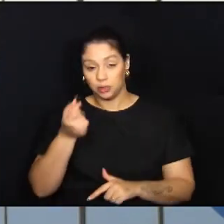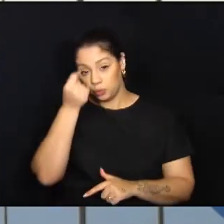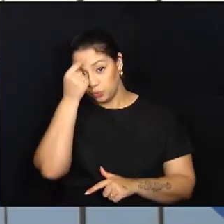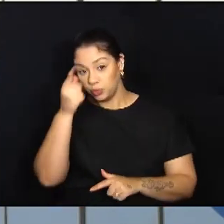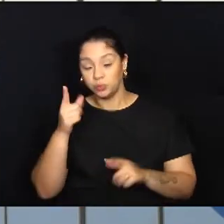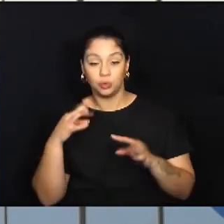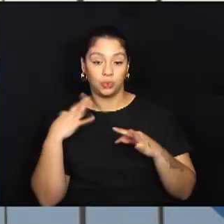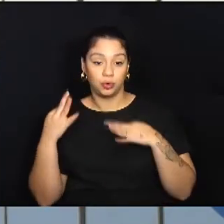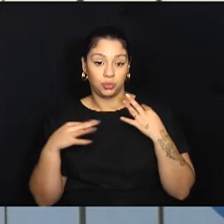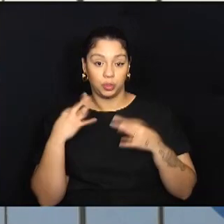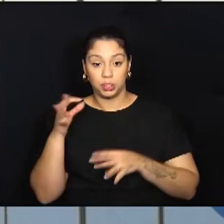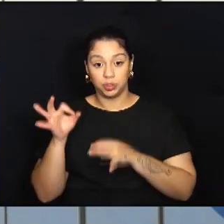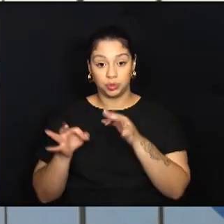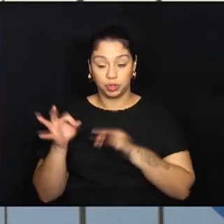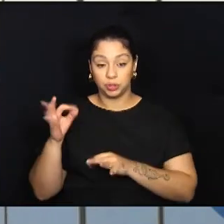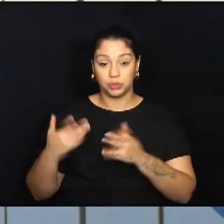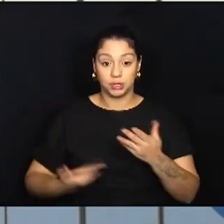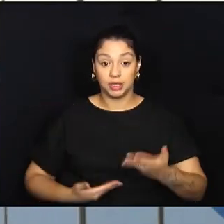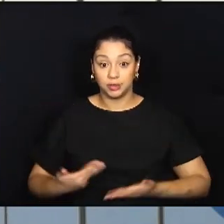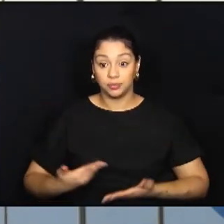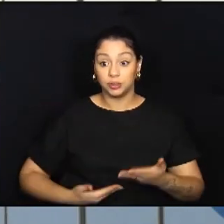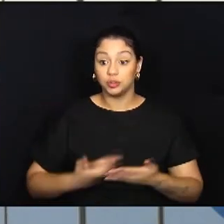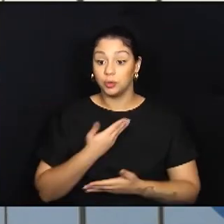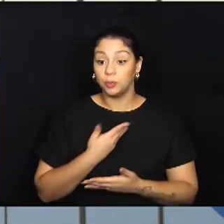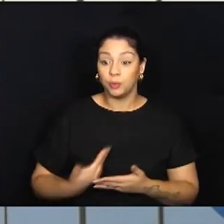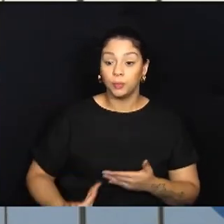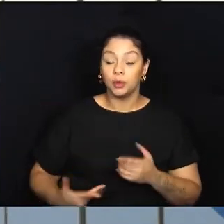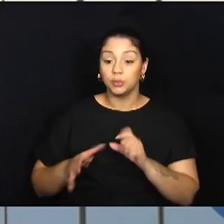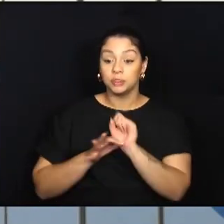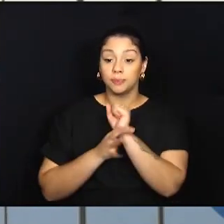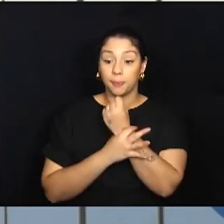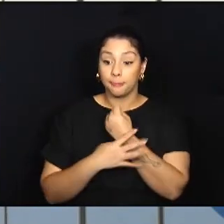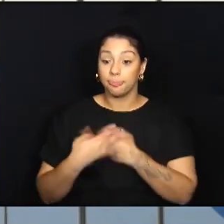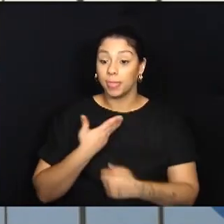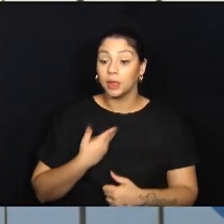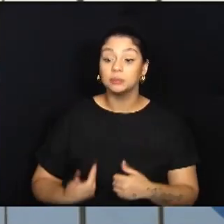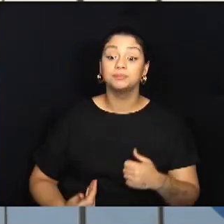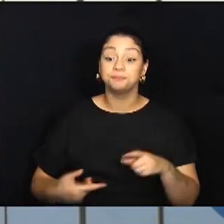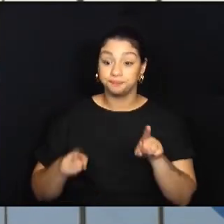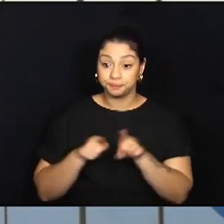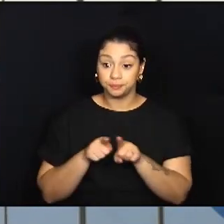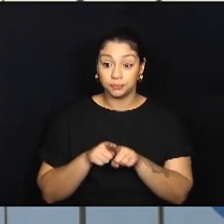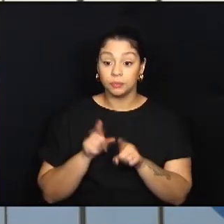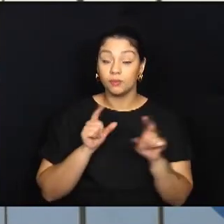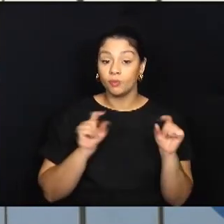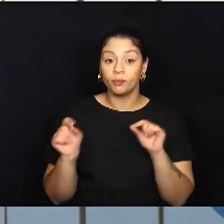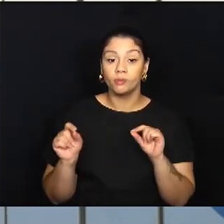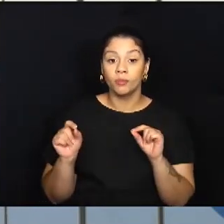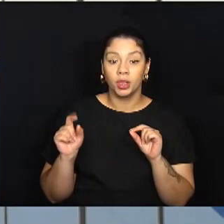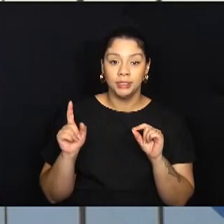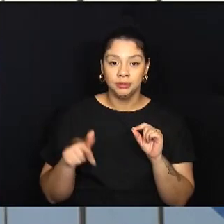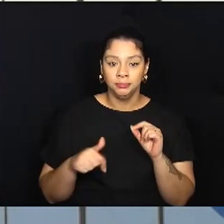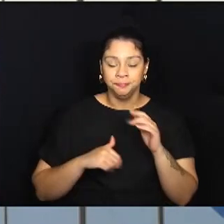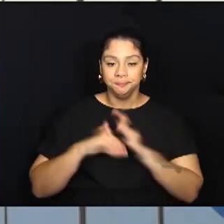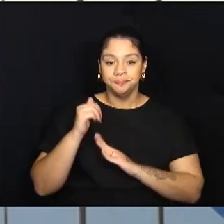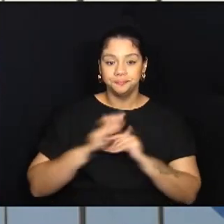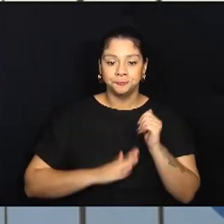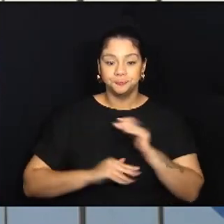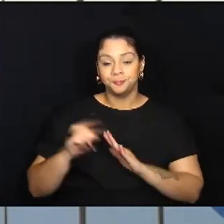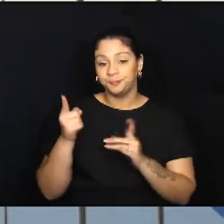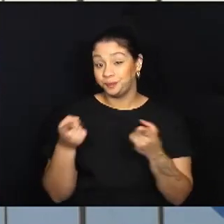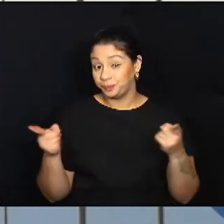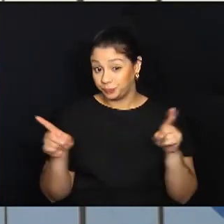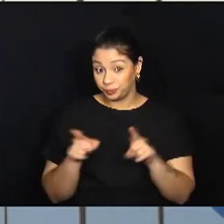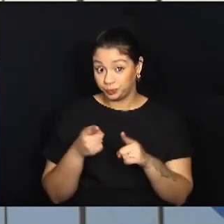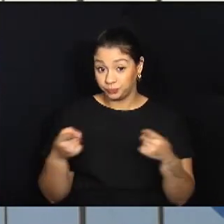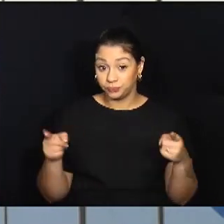Turismo, Justiça, Serviços Públicos e de Segurança Pública e também limita, por exemplo, a execução de música